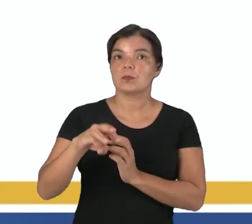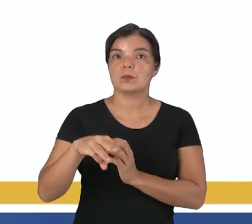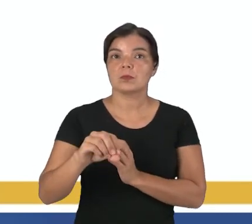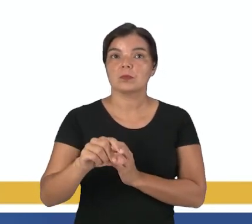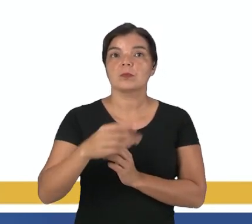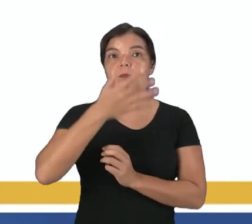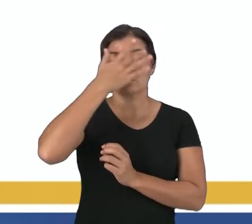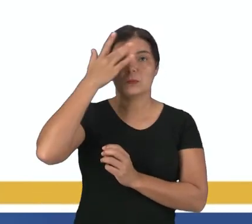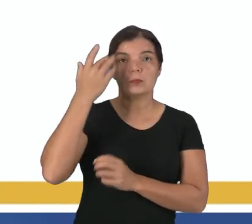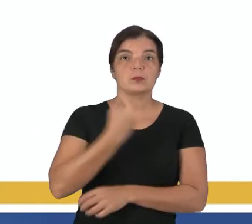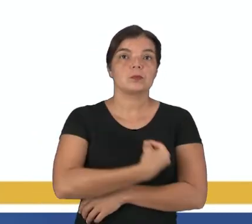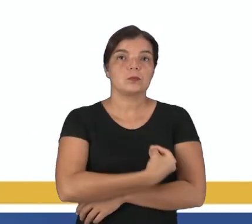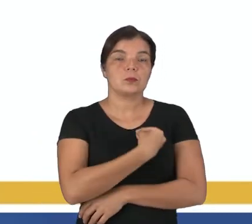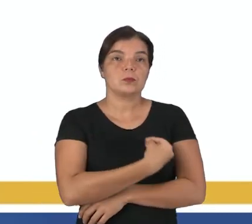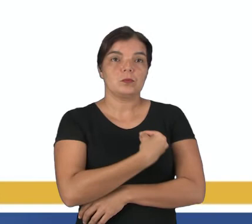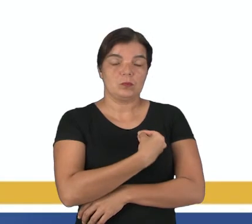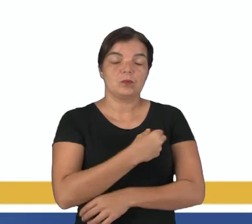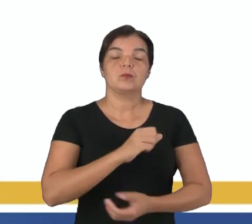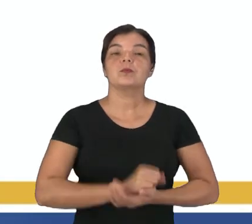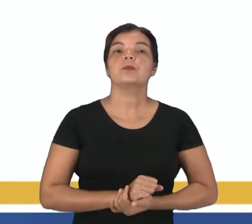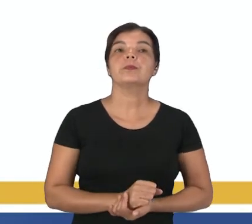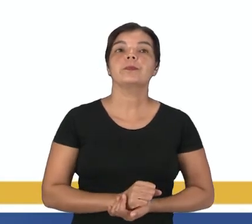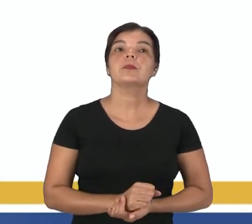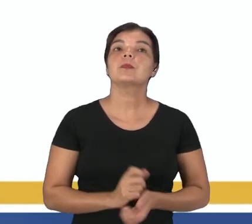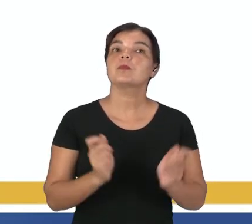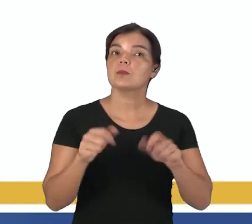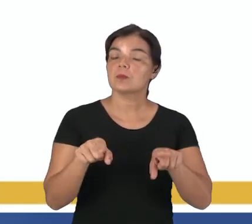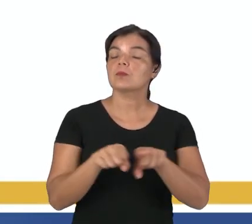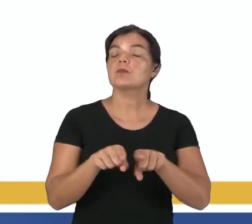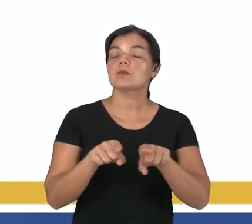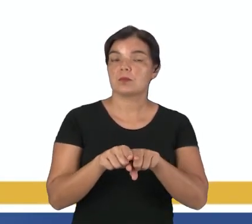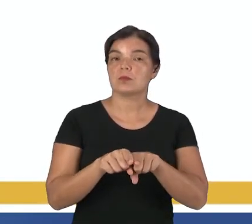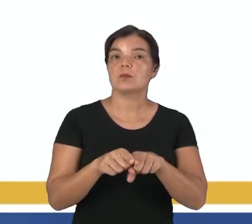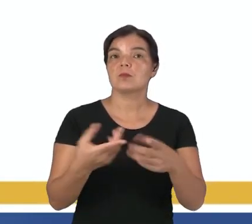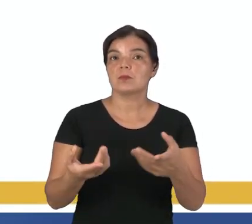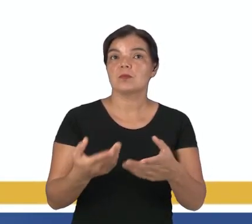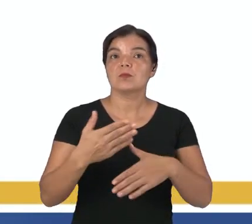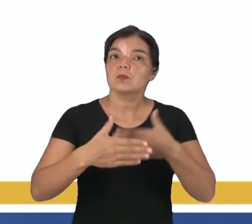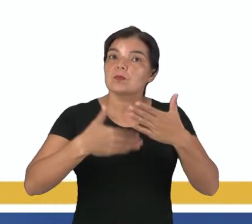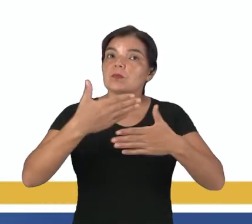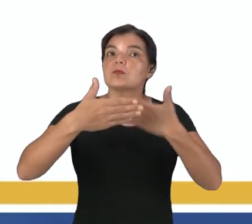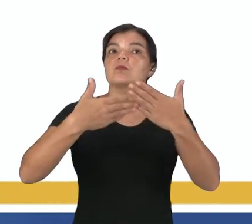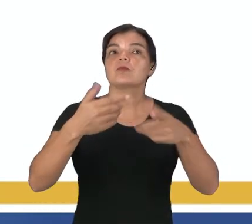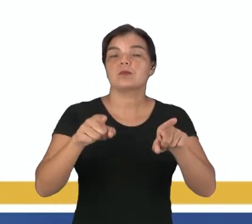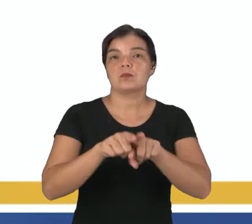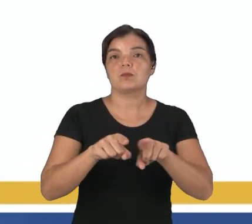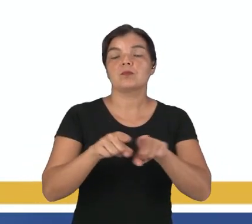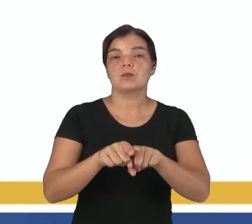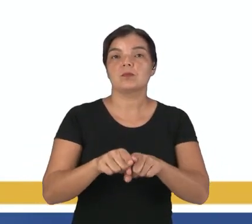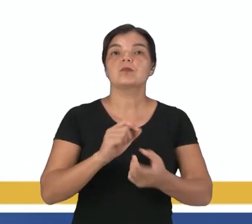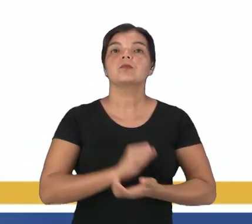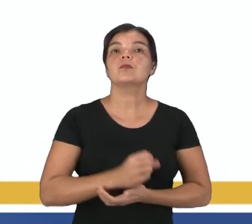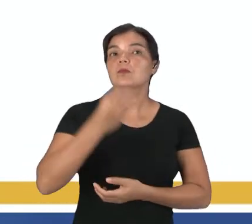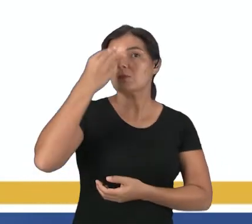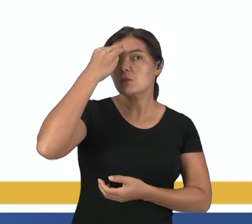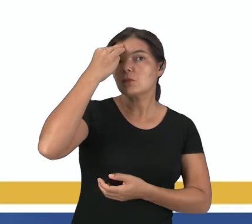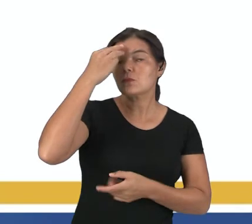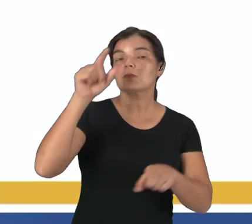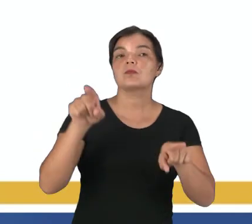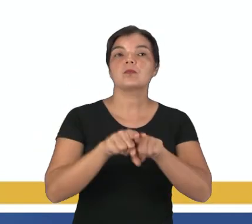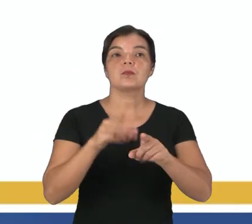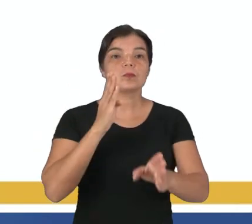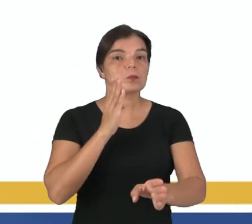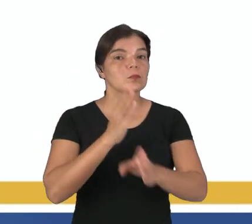no organismo dos seres dos seres vivos né Principalmente dos e ela pode afetar o desenvolvimento né afeta o metabolismo